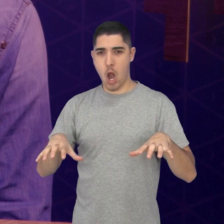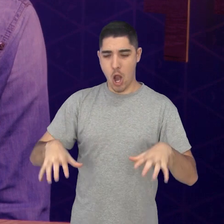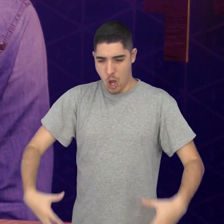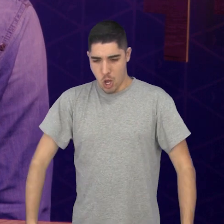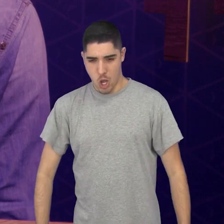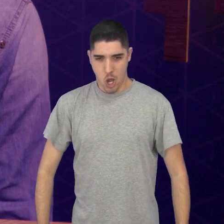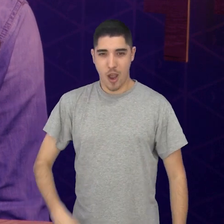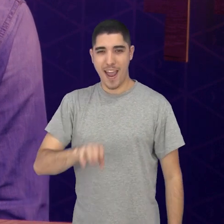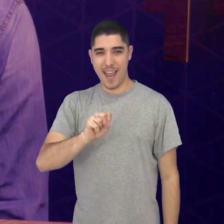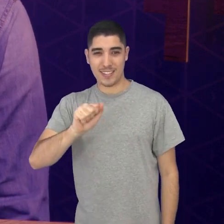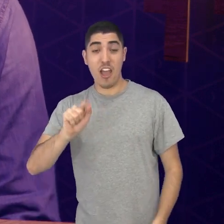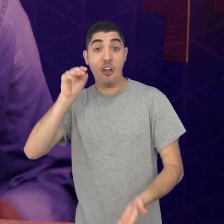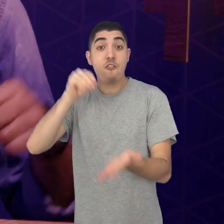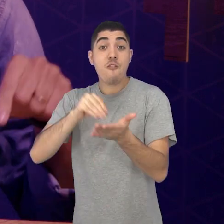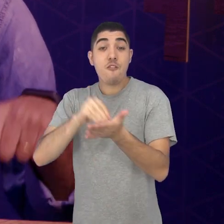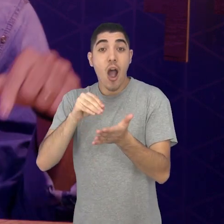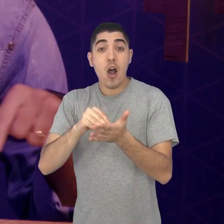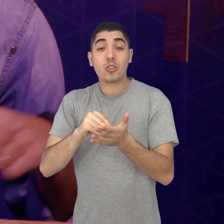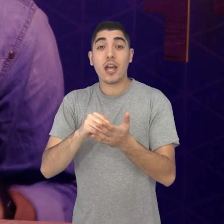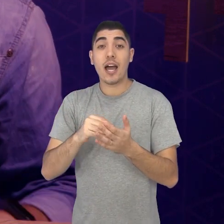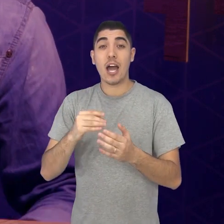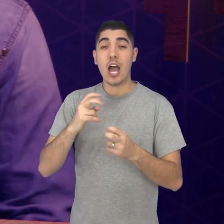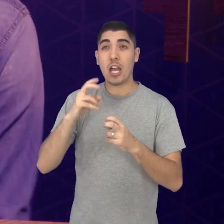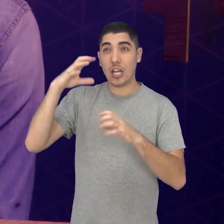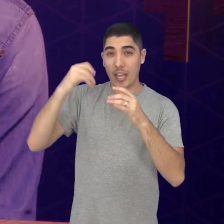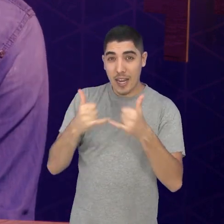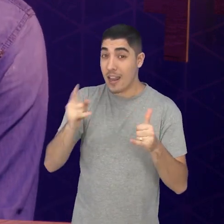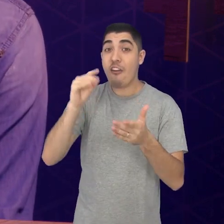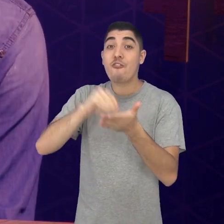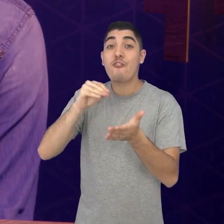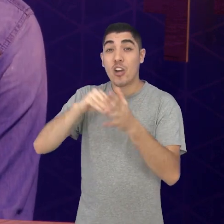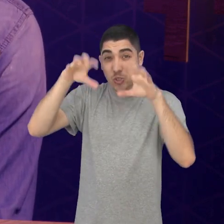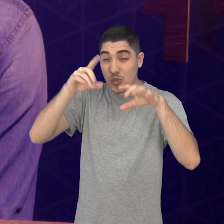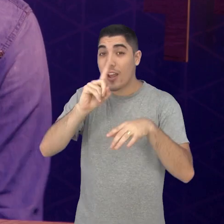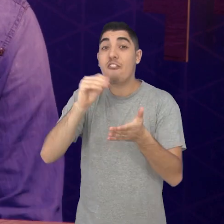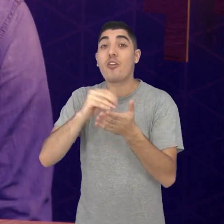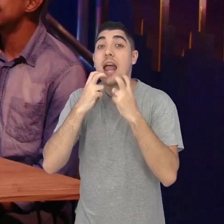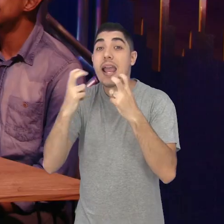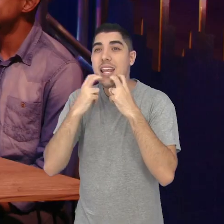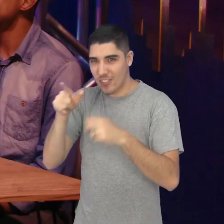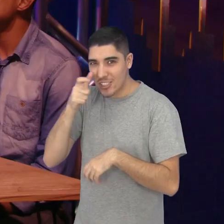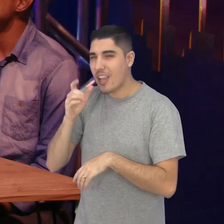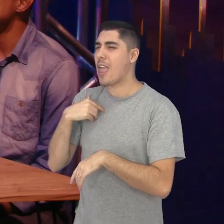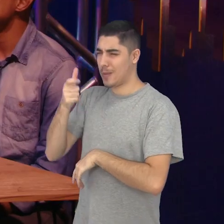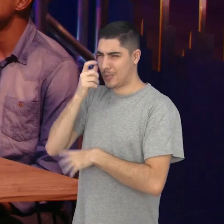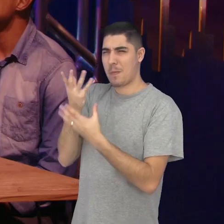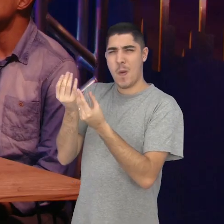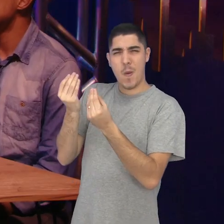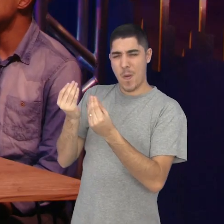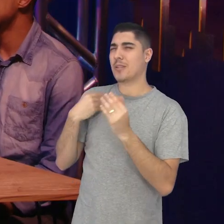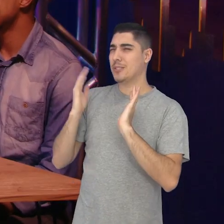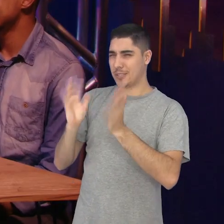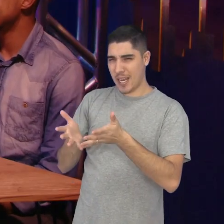problema da chuva, da falta de chuva. Era da falta de grito. Você assistiu Monstros S.A., Vicky? Assisti muito, na